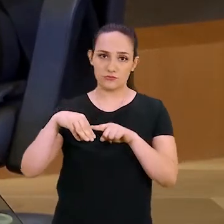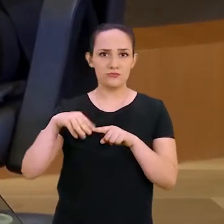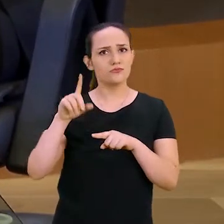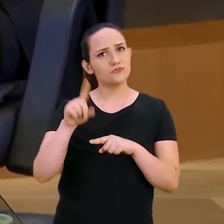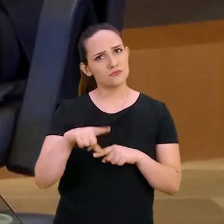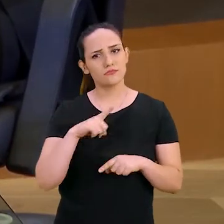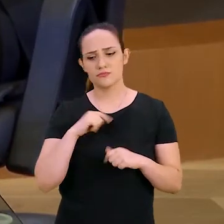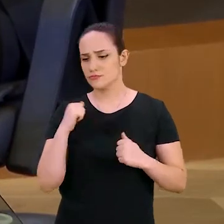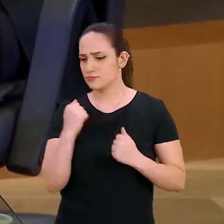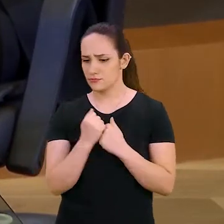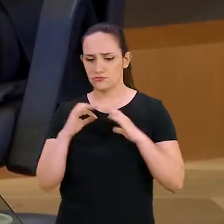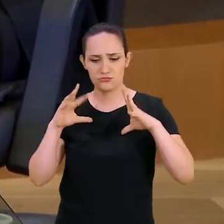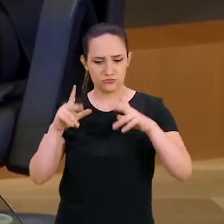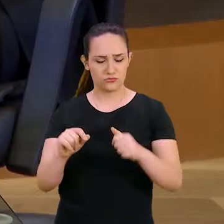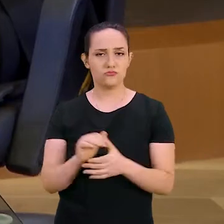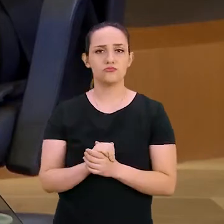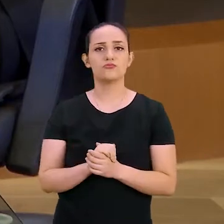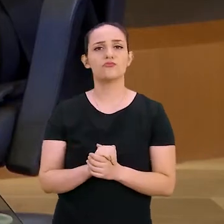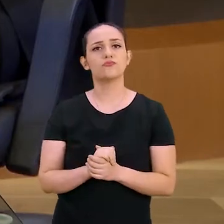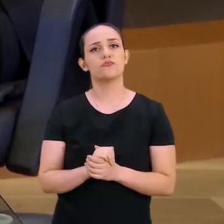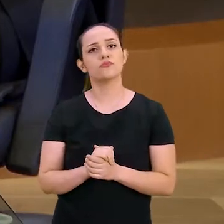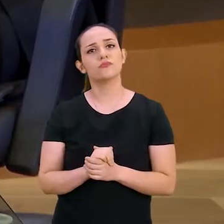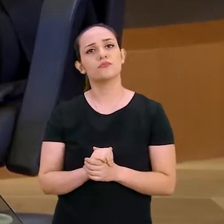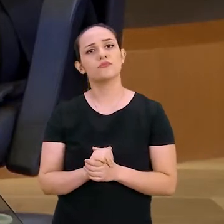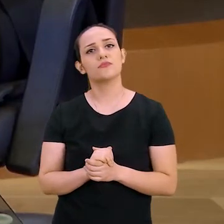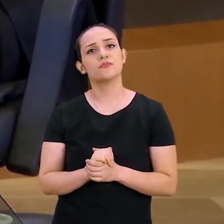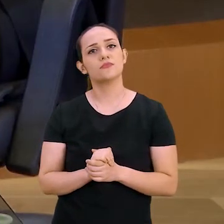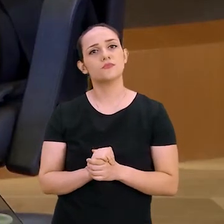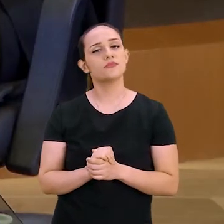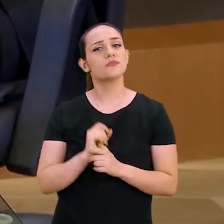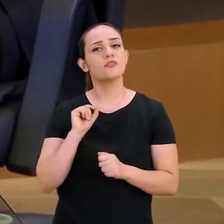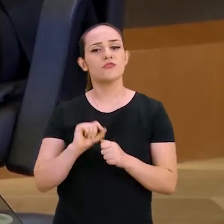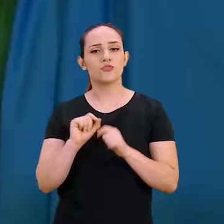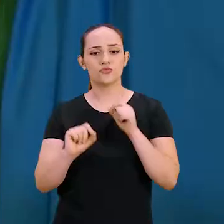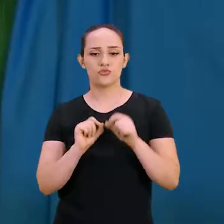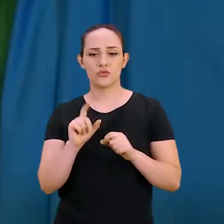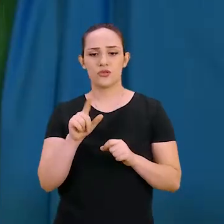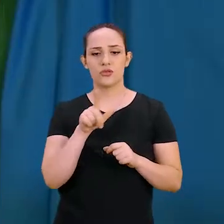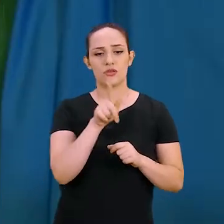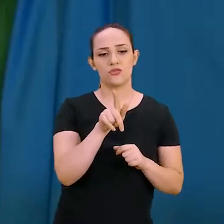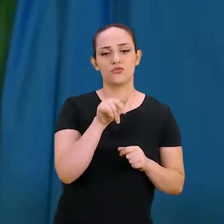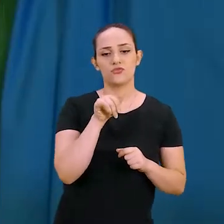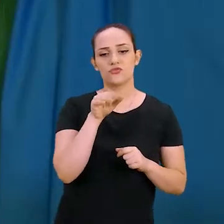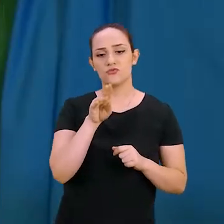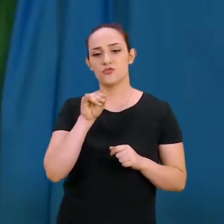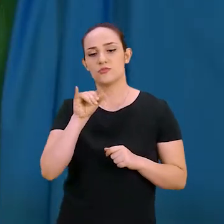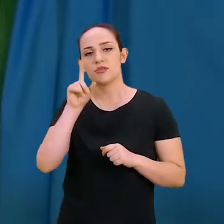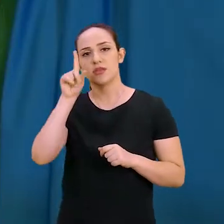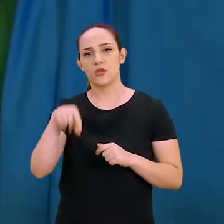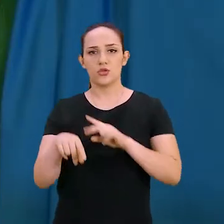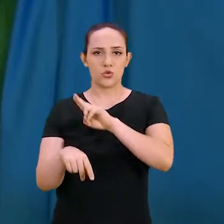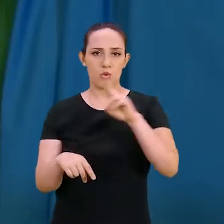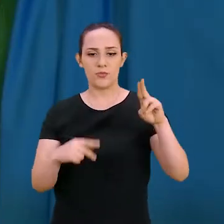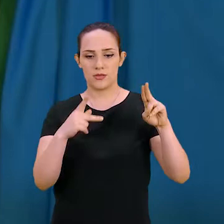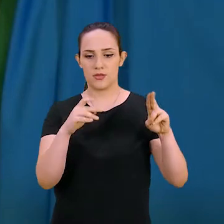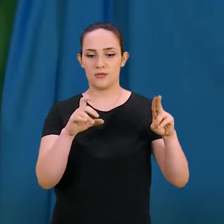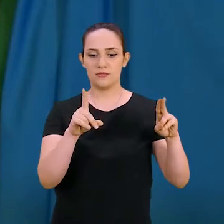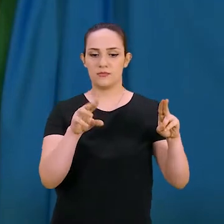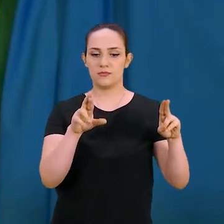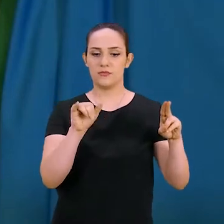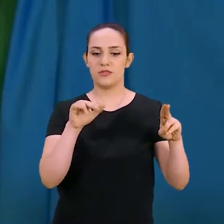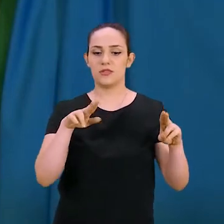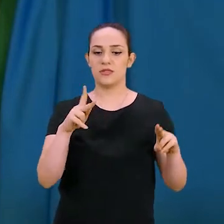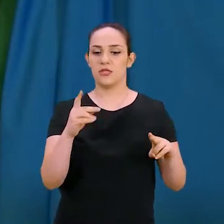também o aparato, foi desenvolvido o gibi, Pedrinho e o Voto, que está sendo desenvolvido,